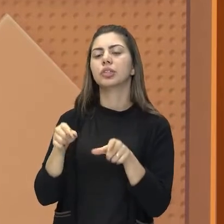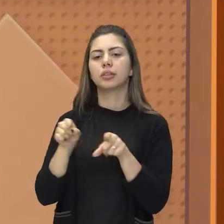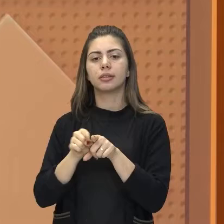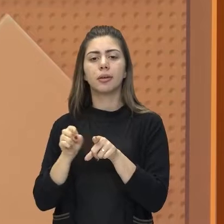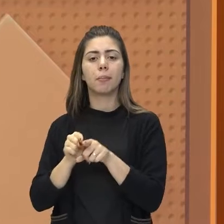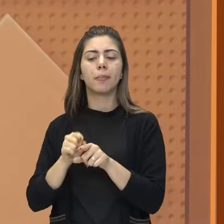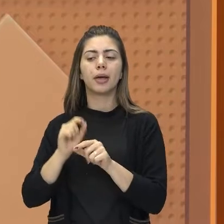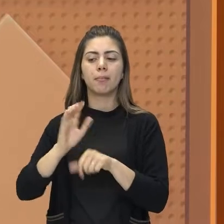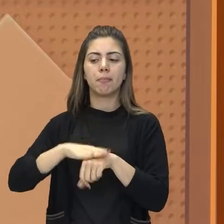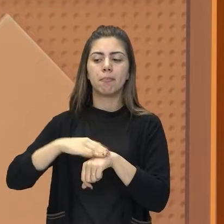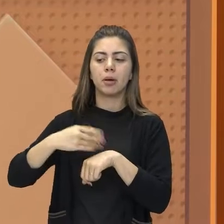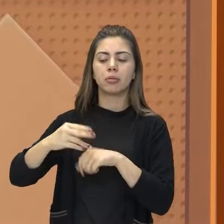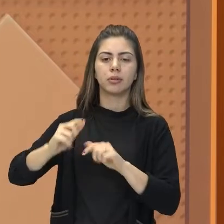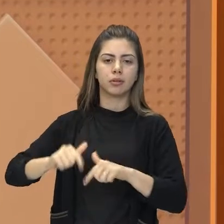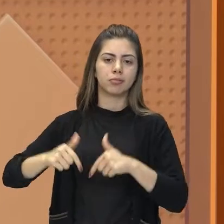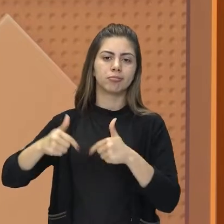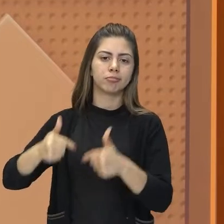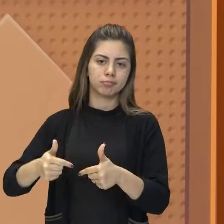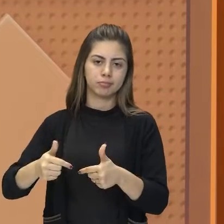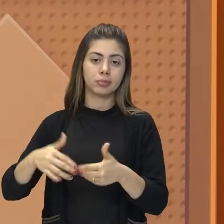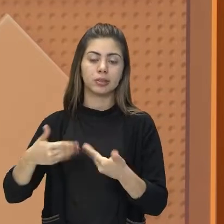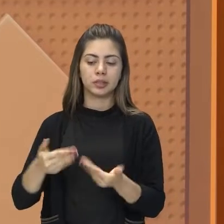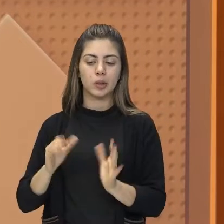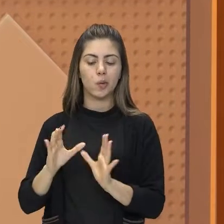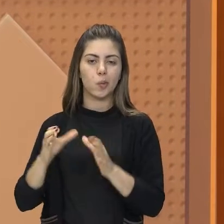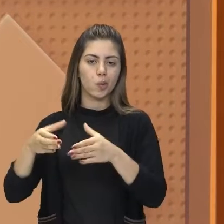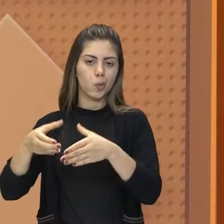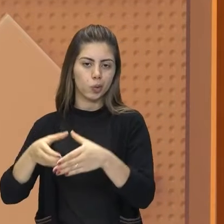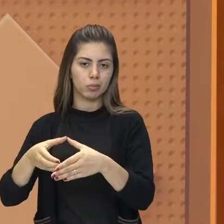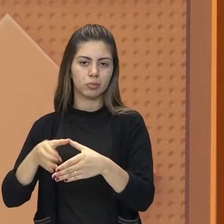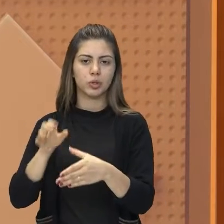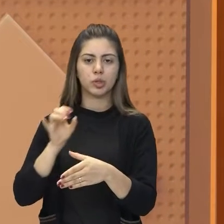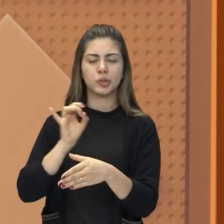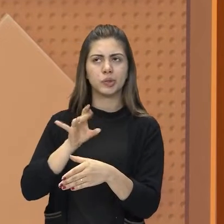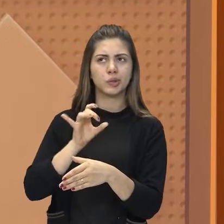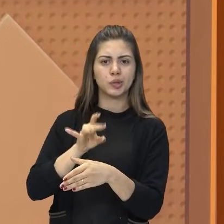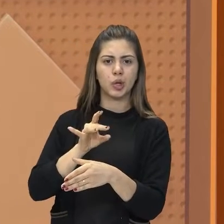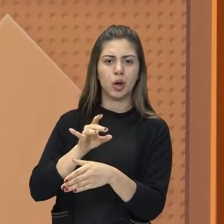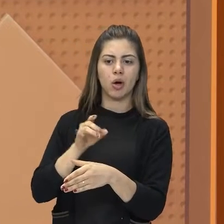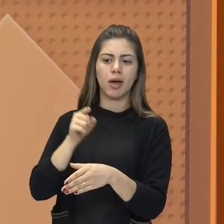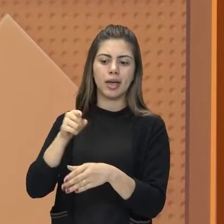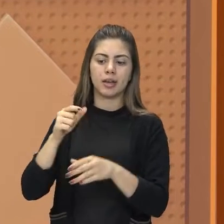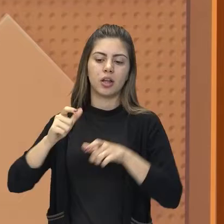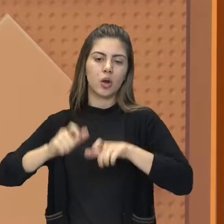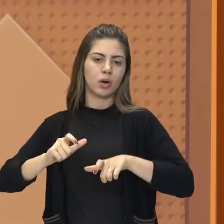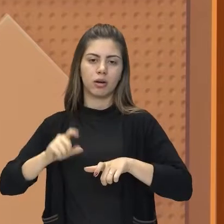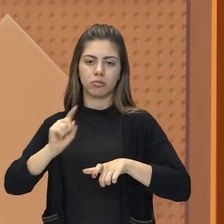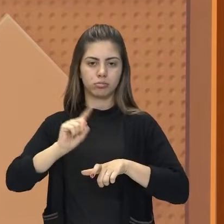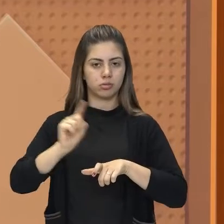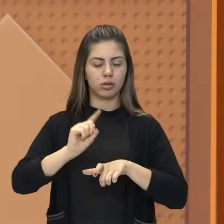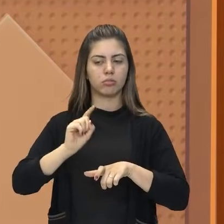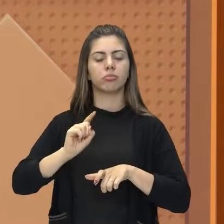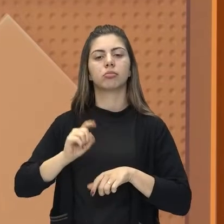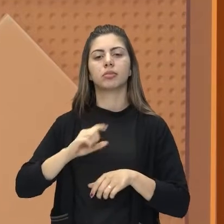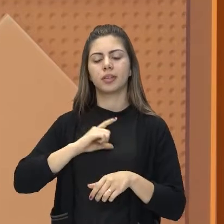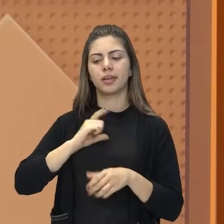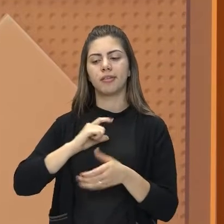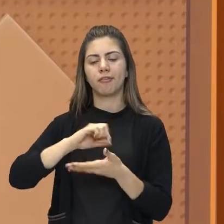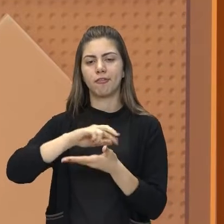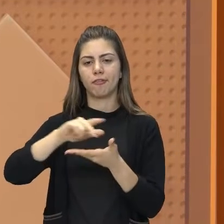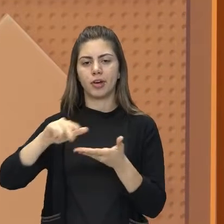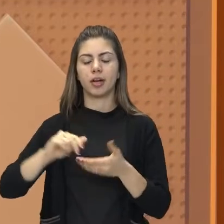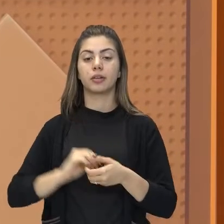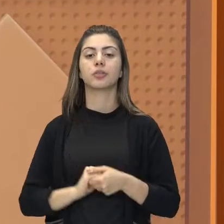de práticas, então não está atrelado somente à questão biológica, isso é muito importante. Então, como